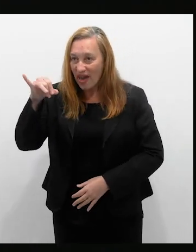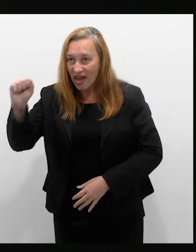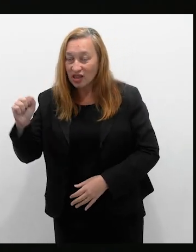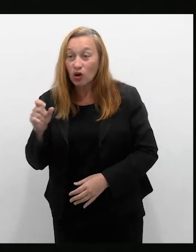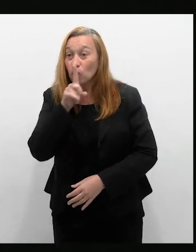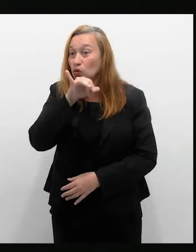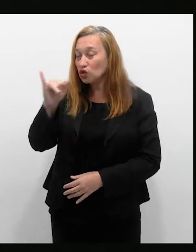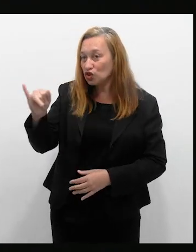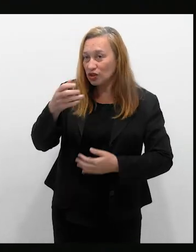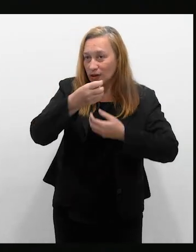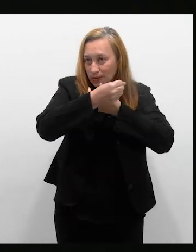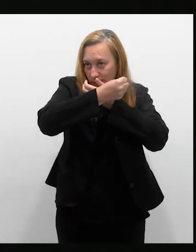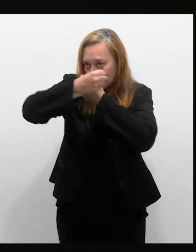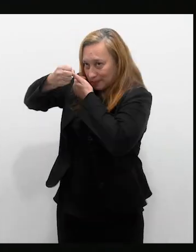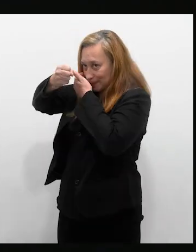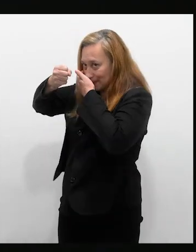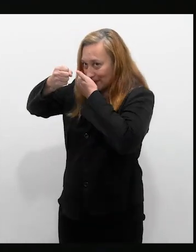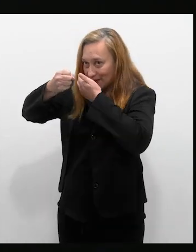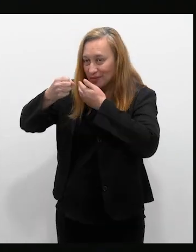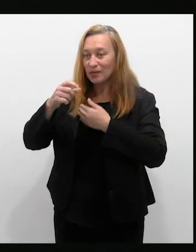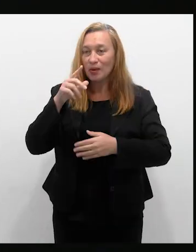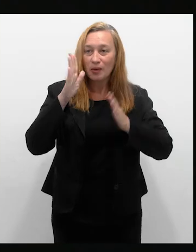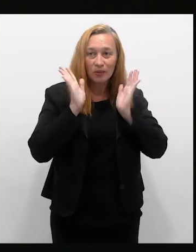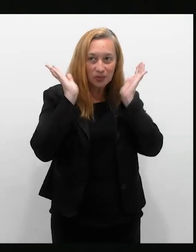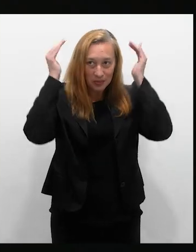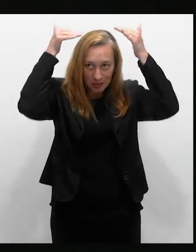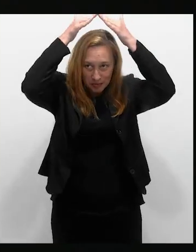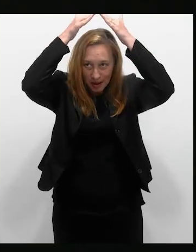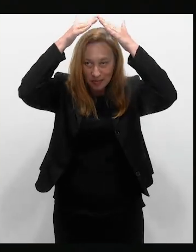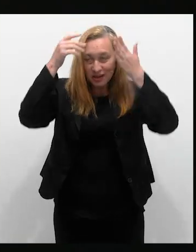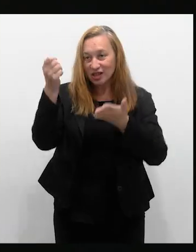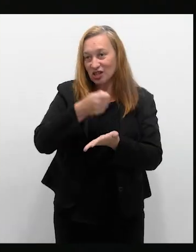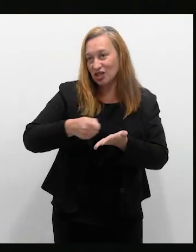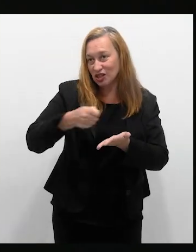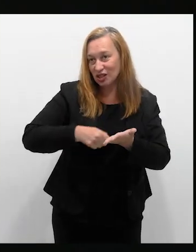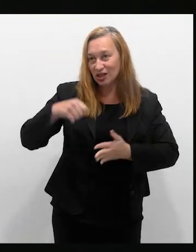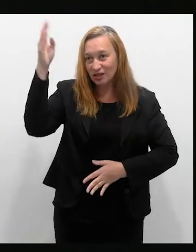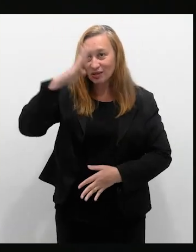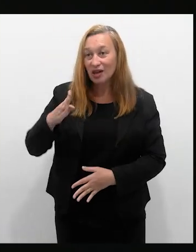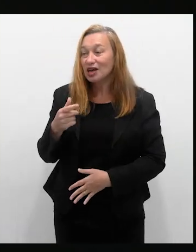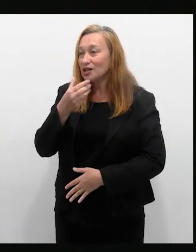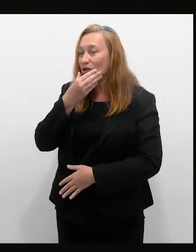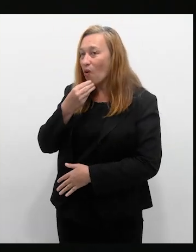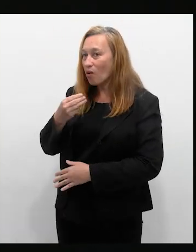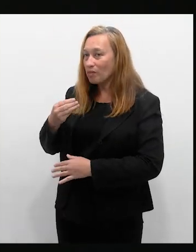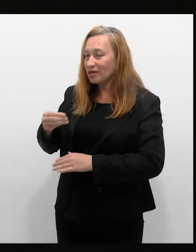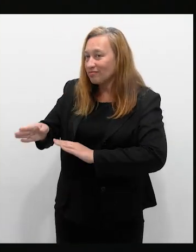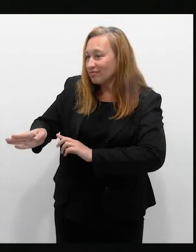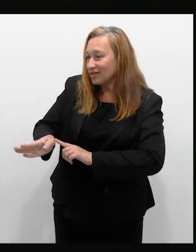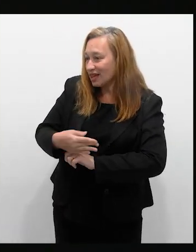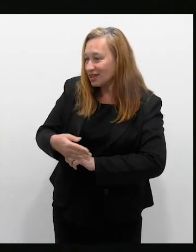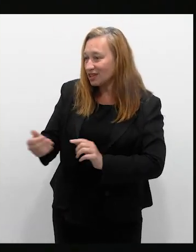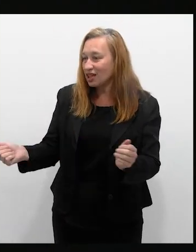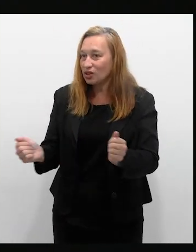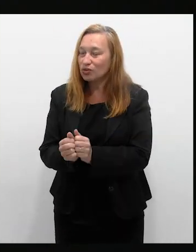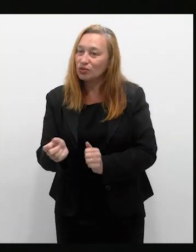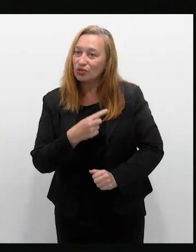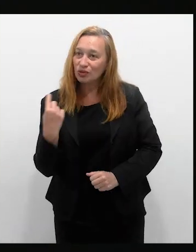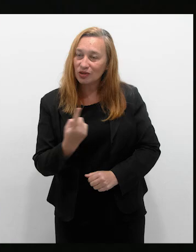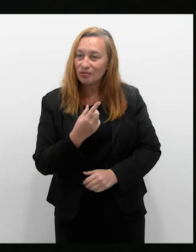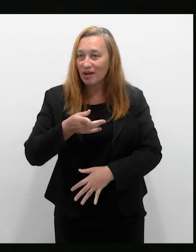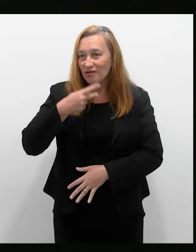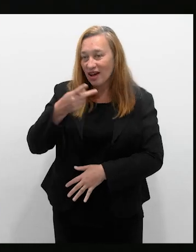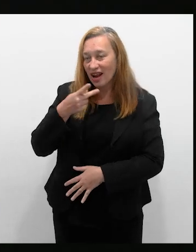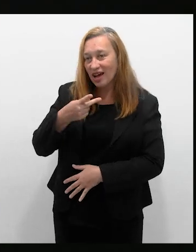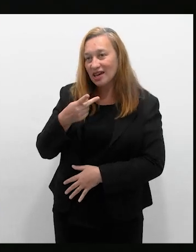Raptaram o Papa, considerada das mais importantes já escritas no Brasil. E esse taxista está aqui conosco para contar essa